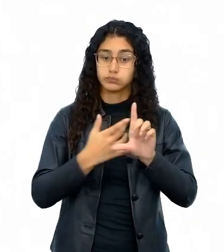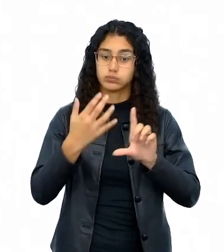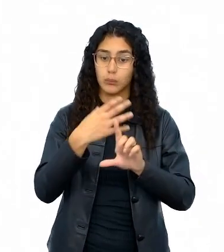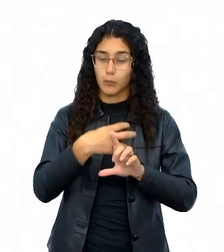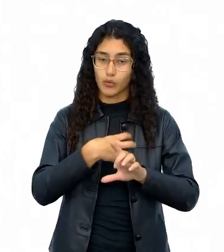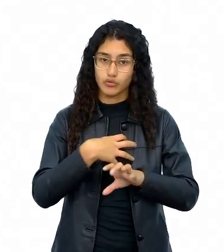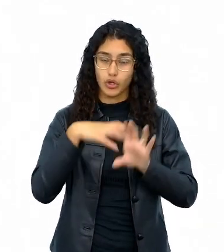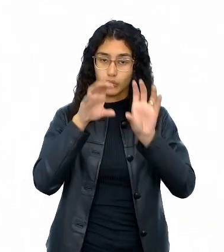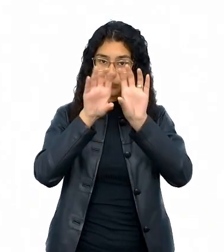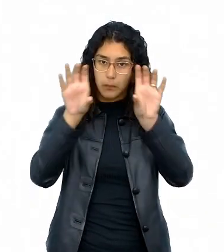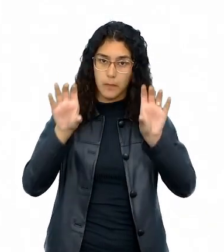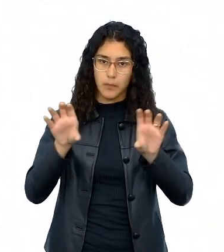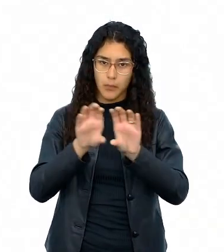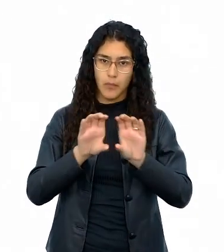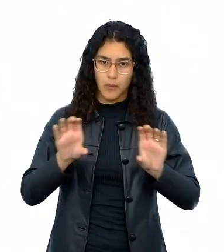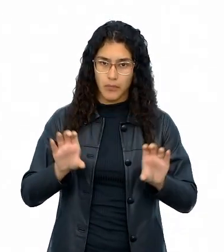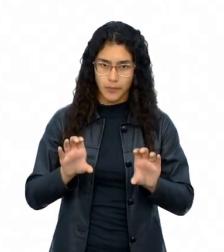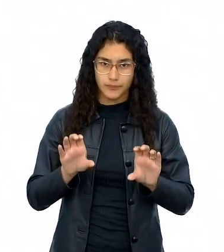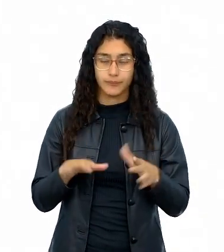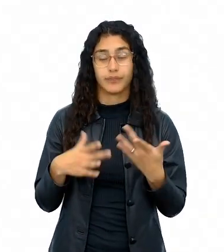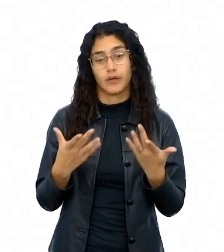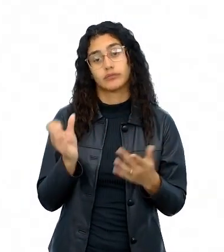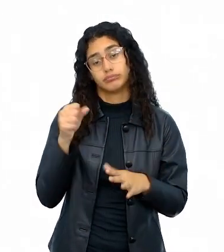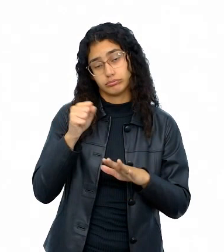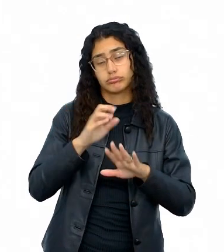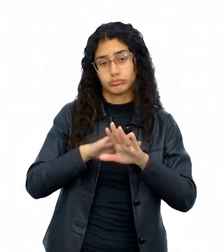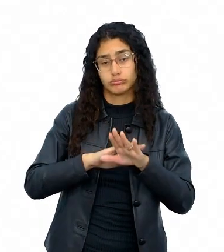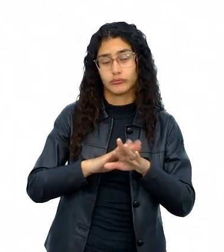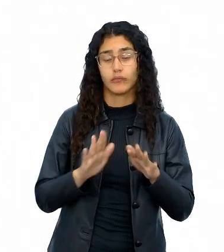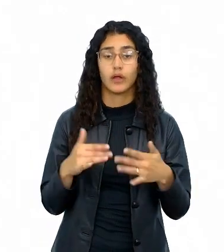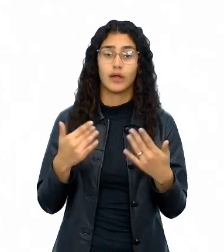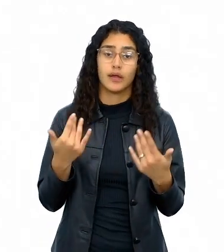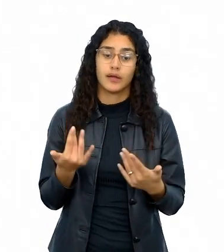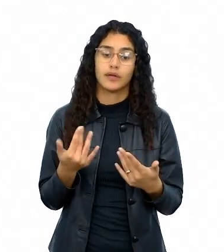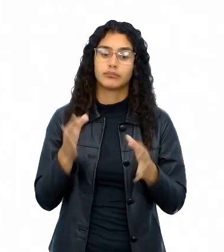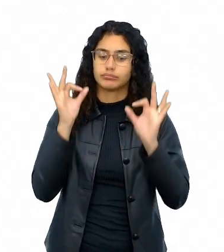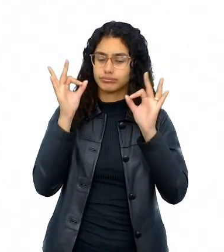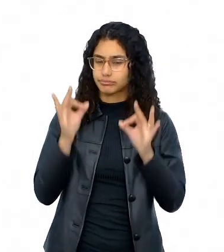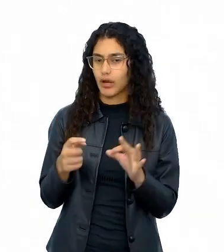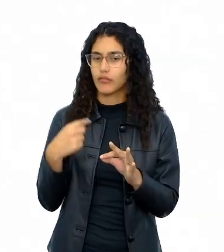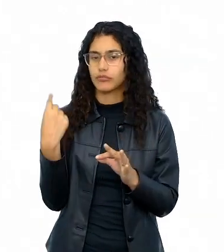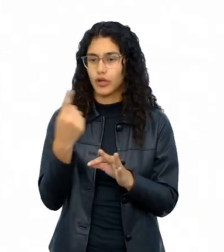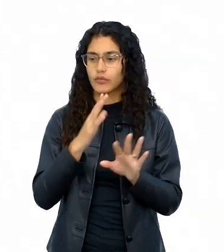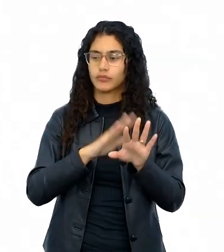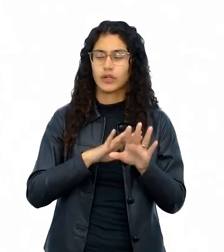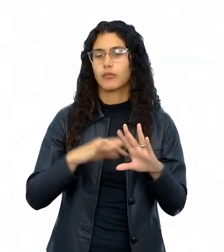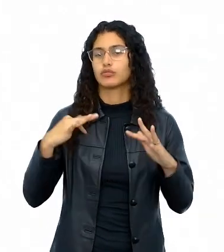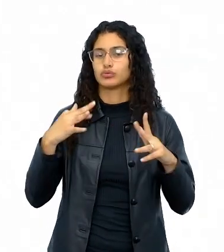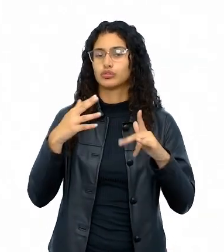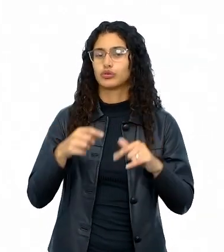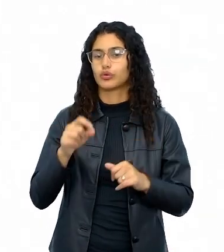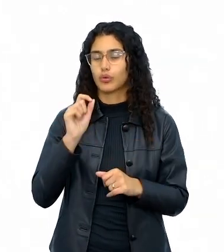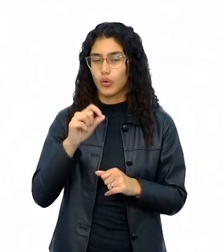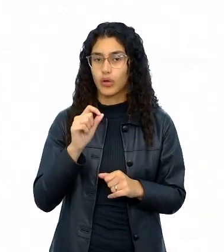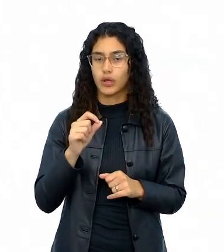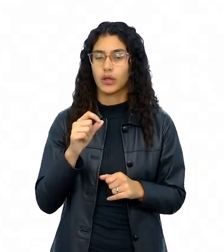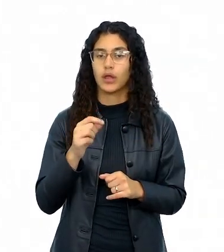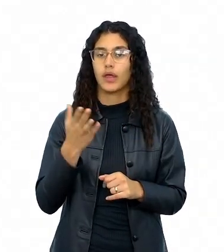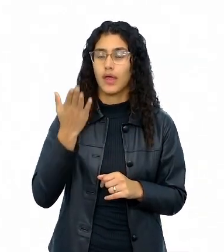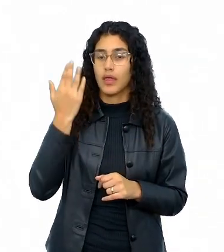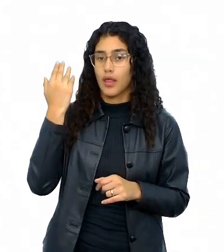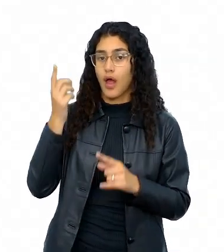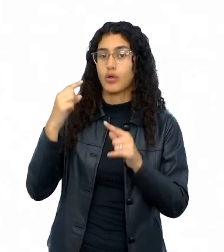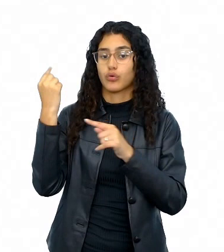do algoritmo por meio do fluxograma? Fizemos. Então, direitinho, nós cumprimos o que há lá